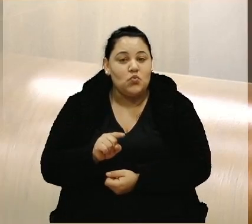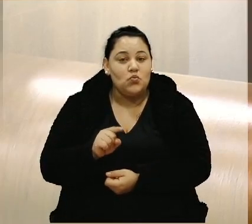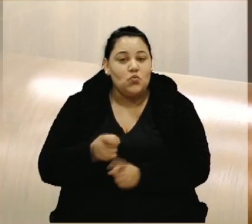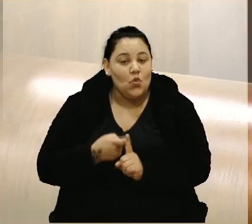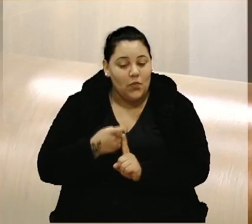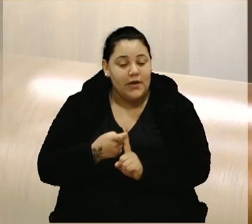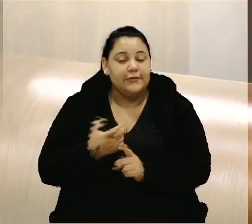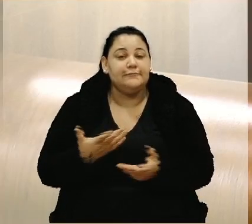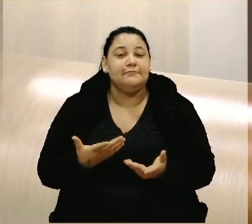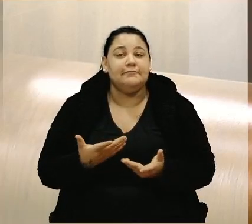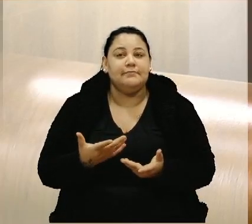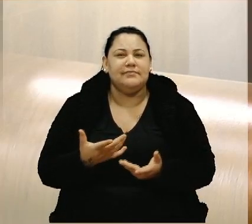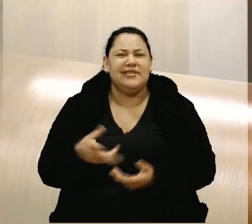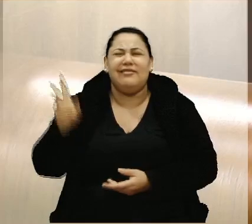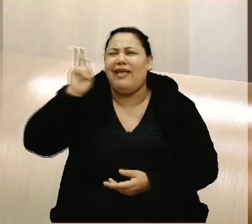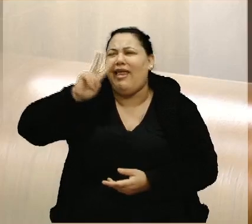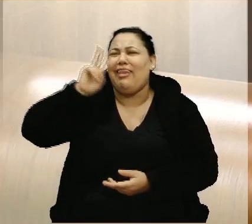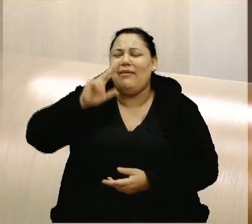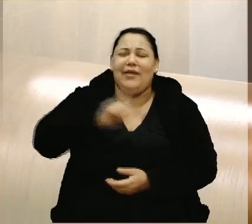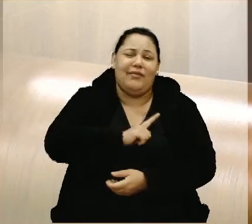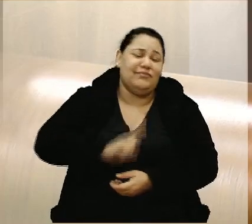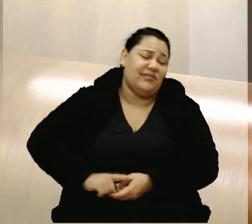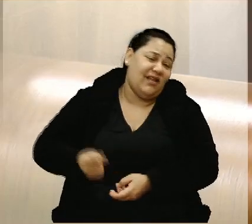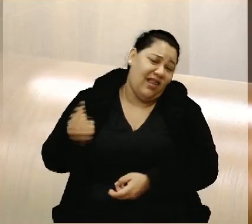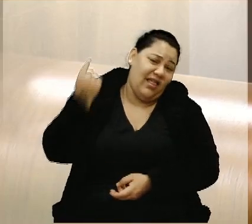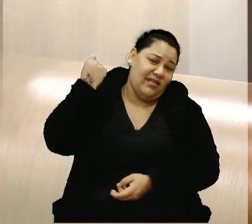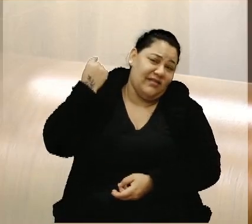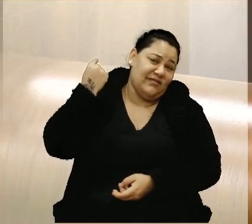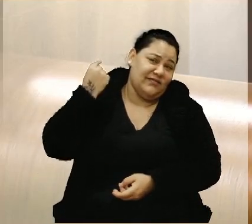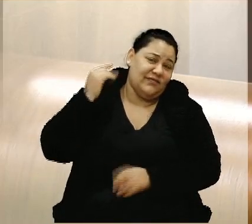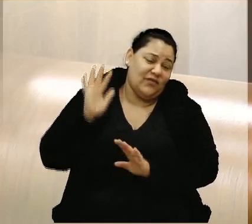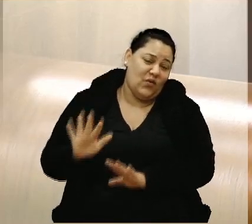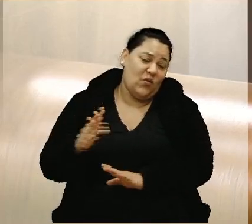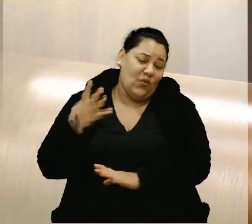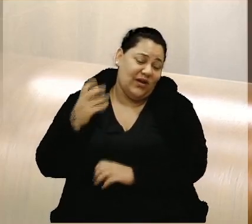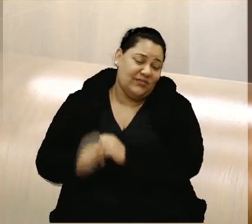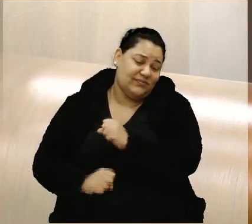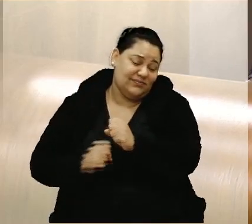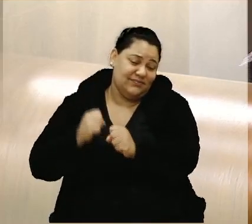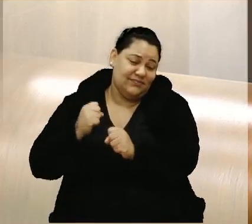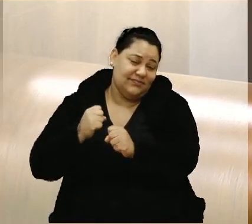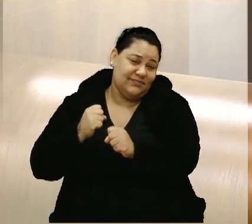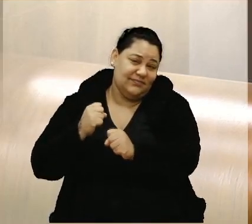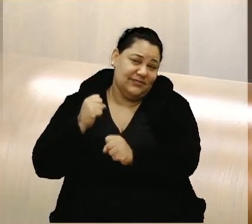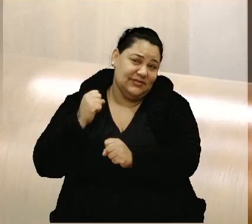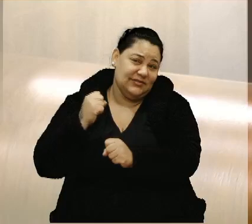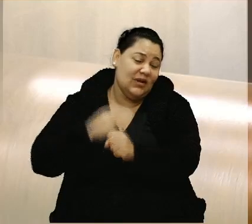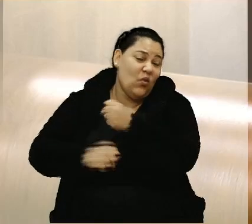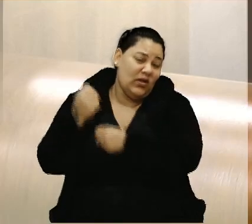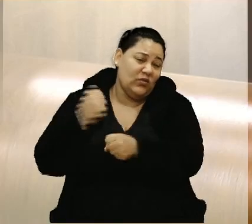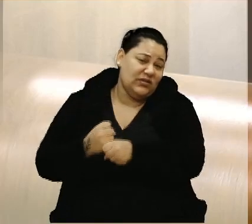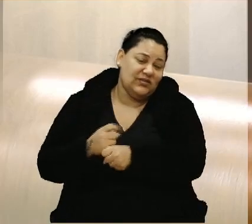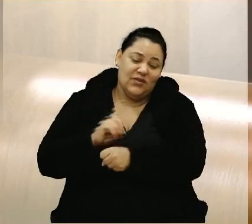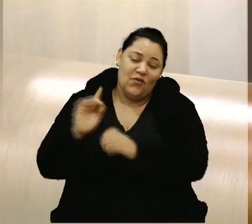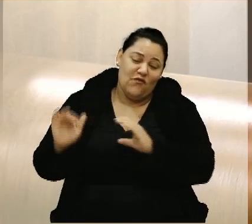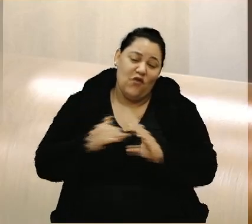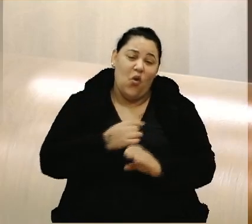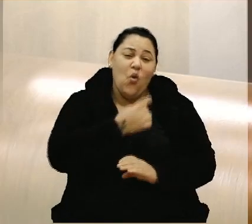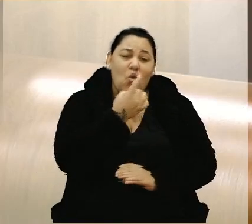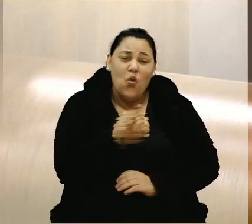Né? Eu nem vou lembrar do governo anterior, que ficou 4 anos, que não mandou R$1 para